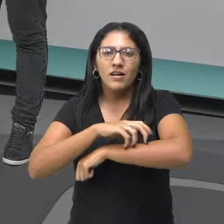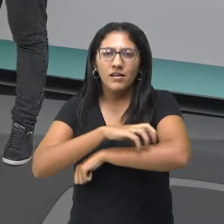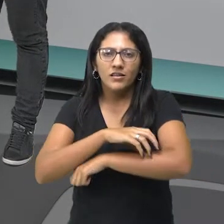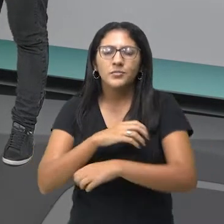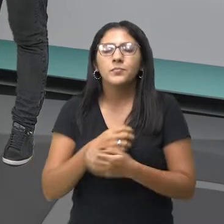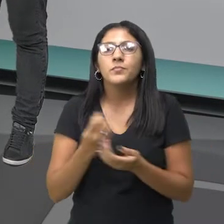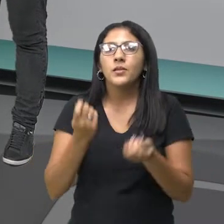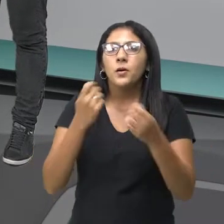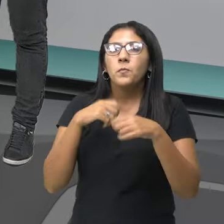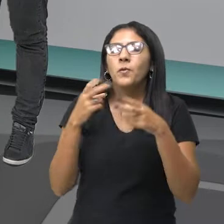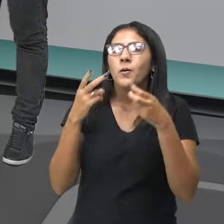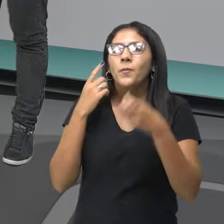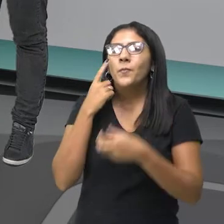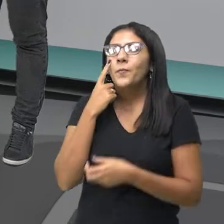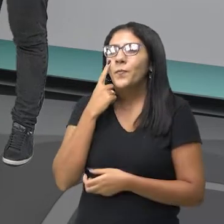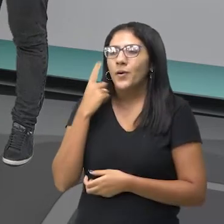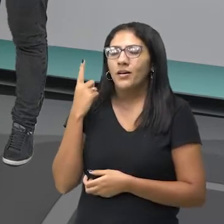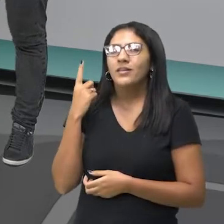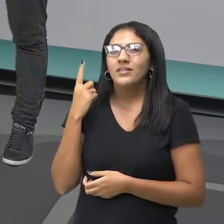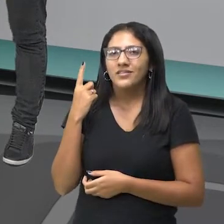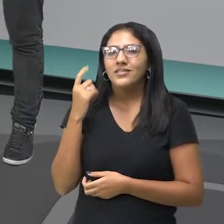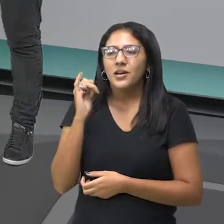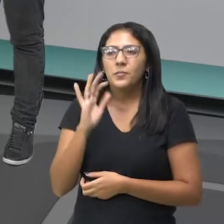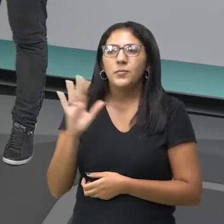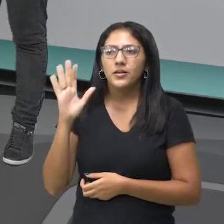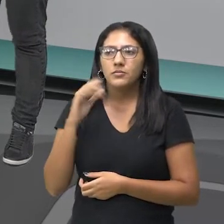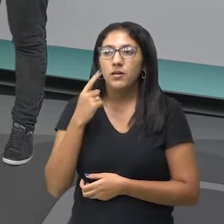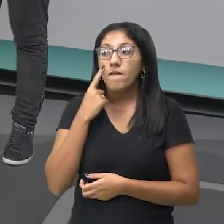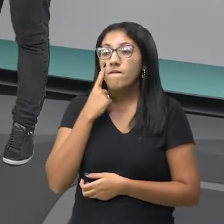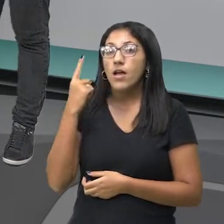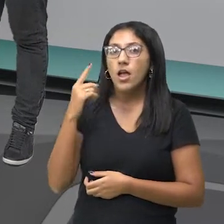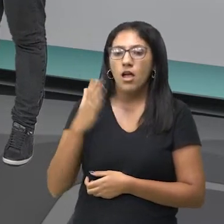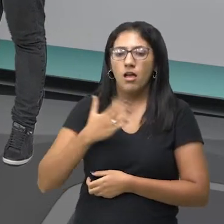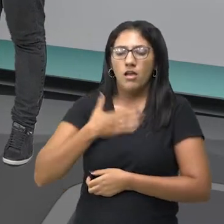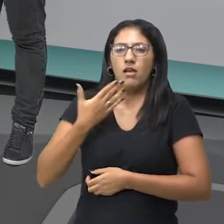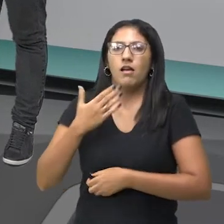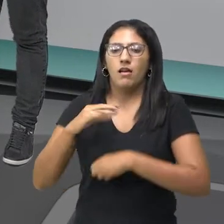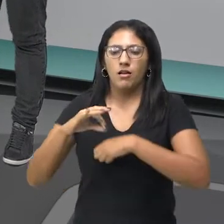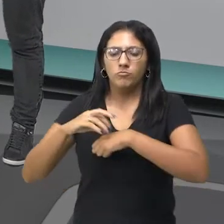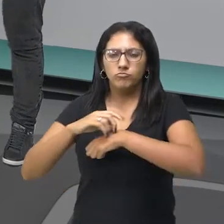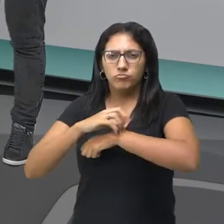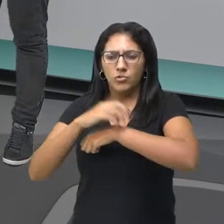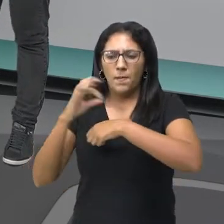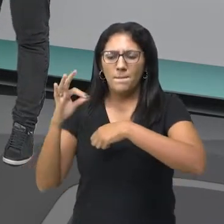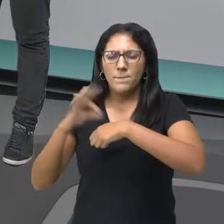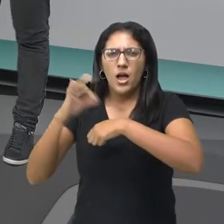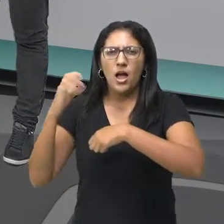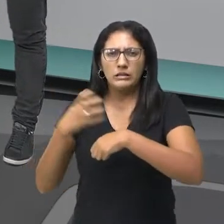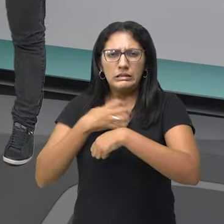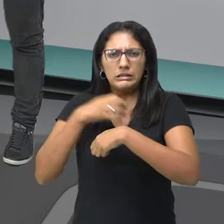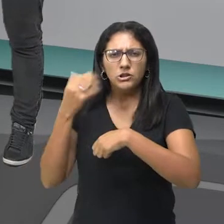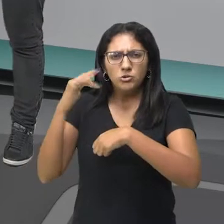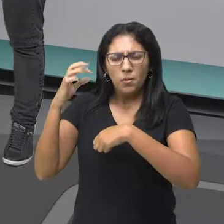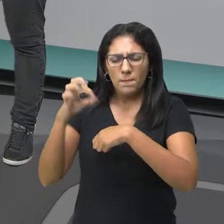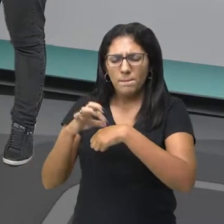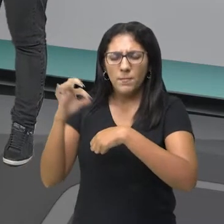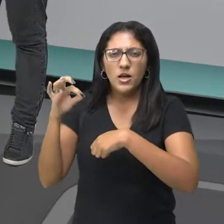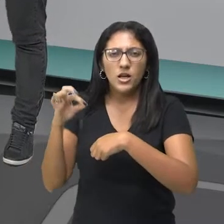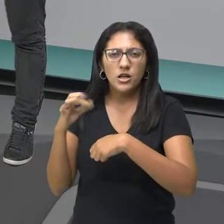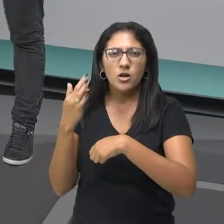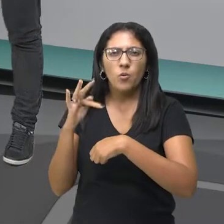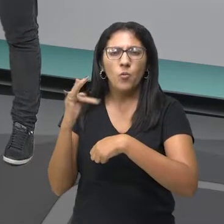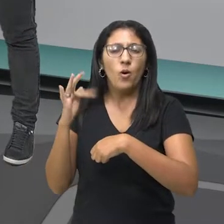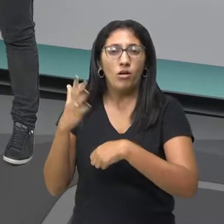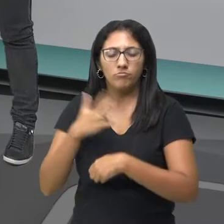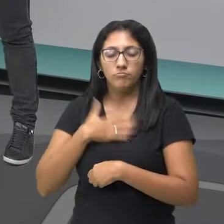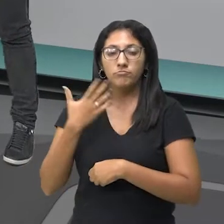Então a gente pode observar aqui a cena. Percebe que ele se assusta, né, com a ação, de repente ele sente a ferroada e